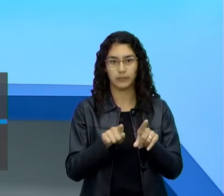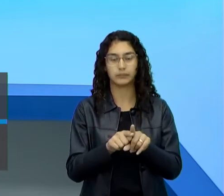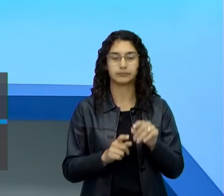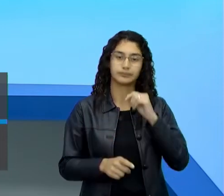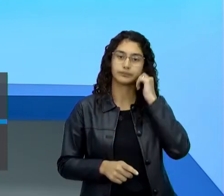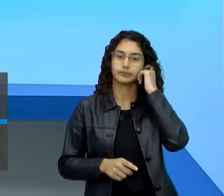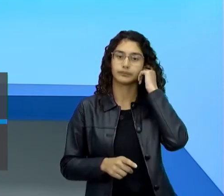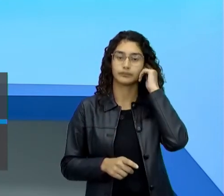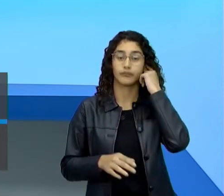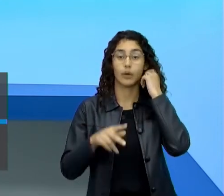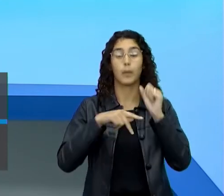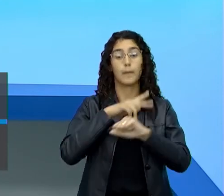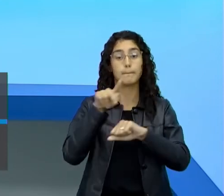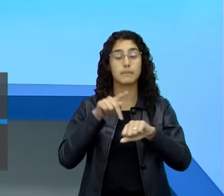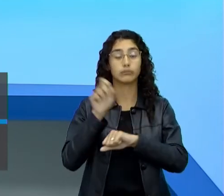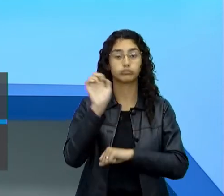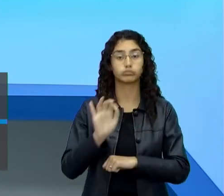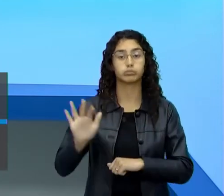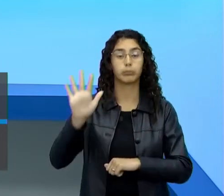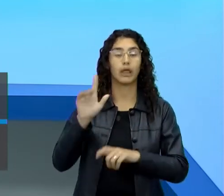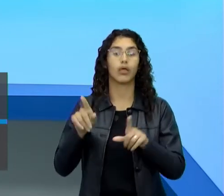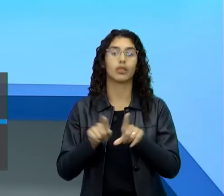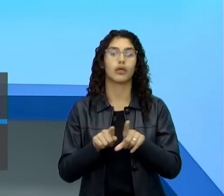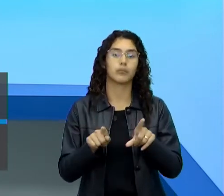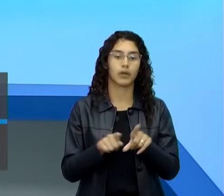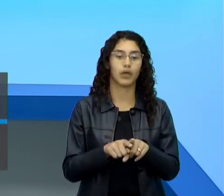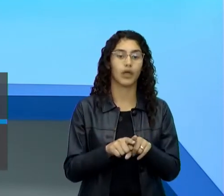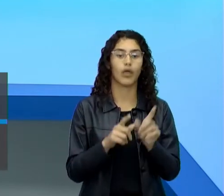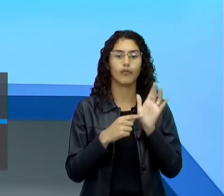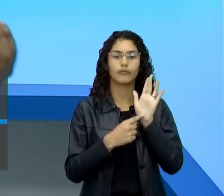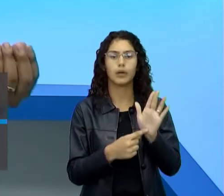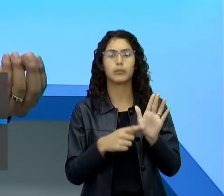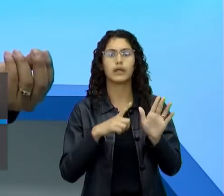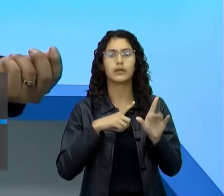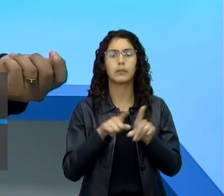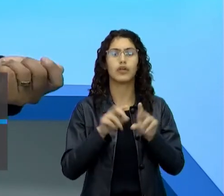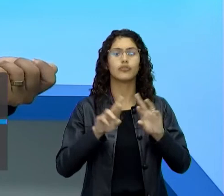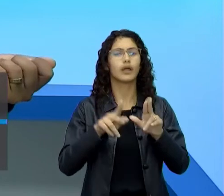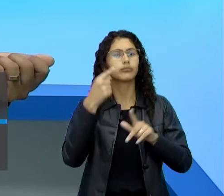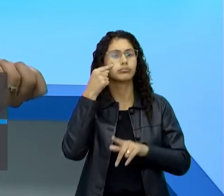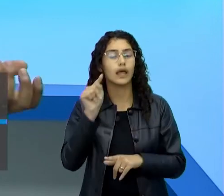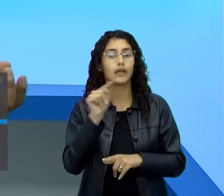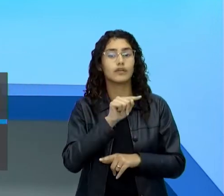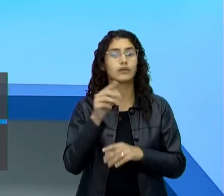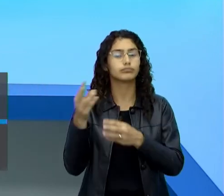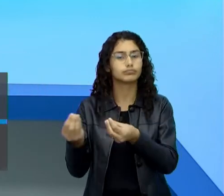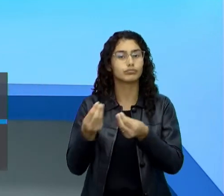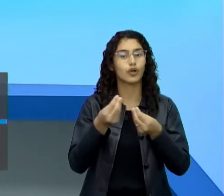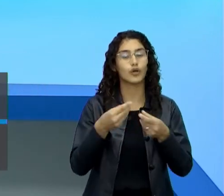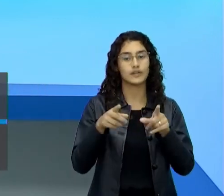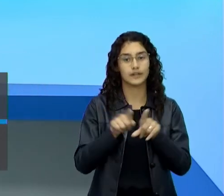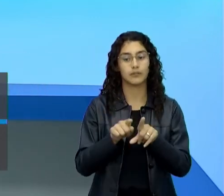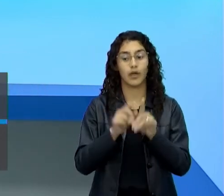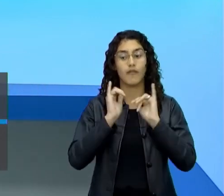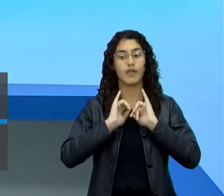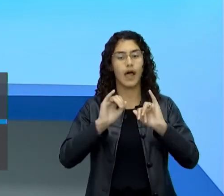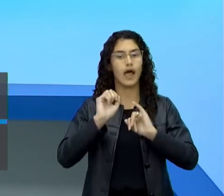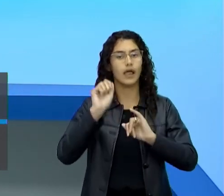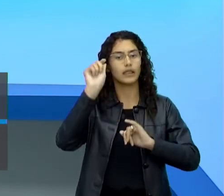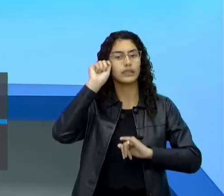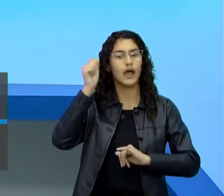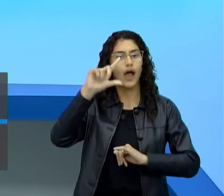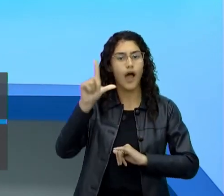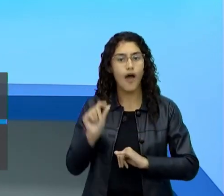Unidos e os países europeus, e aí fica desse lado. Então é outra ideia que você trouxe, né? Quer dizer, fala-se da África, mas